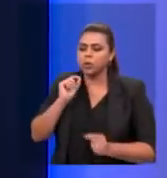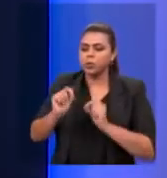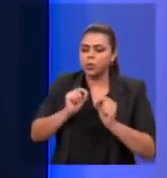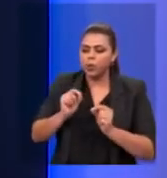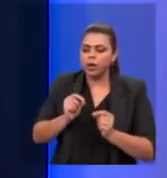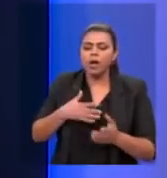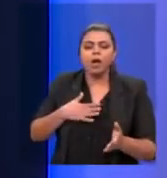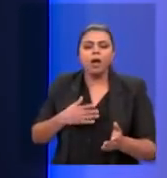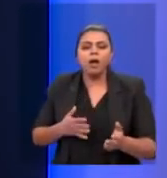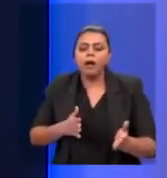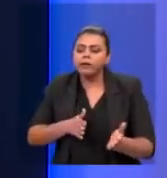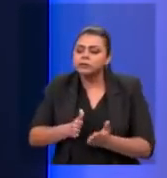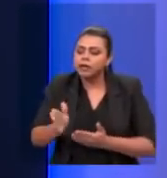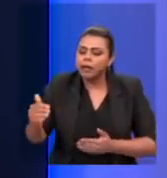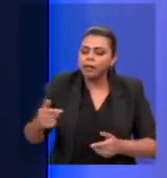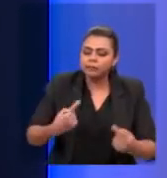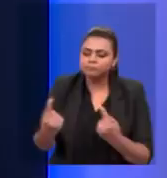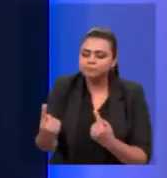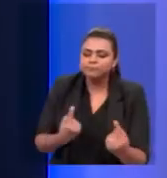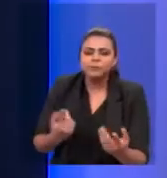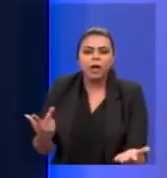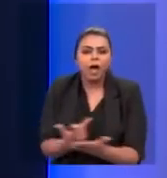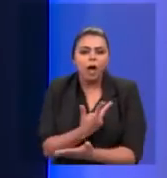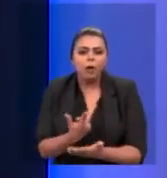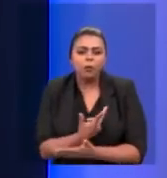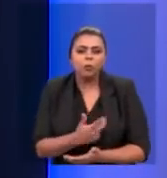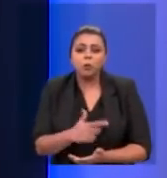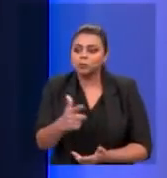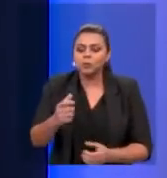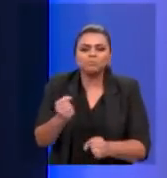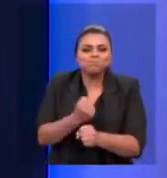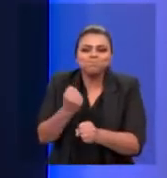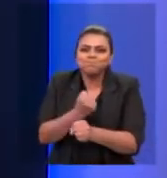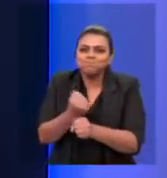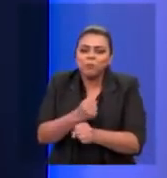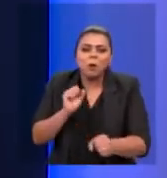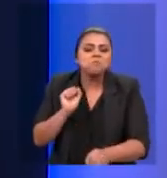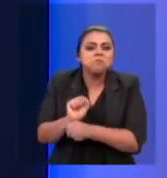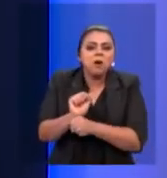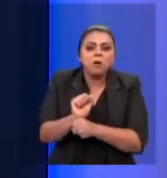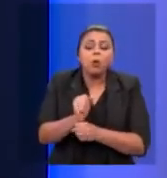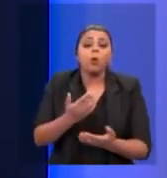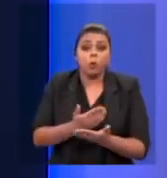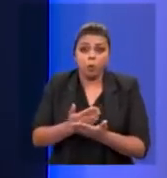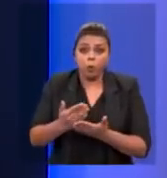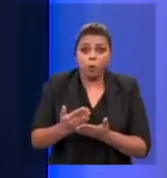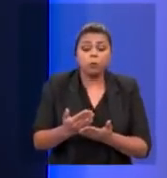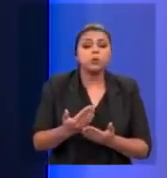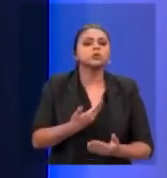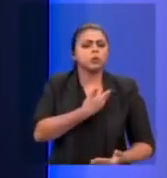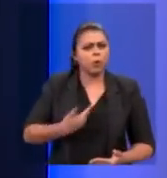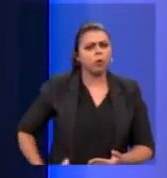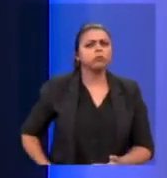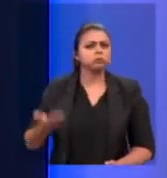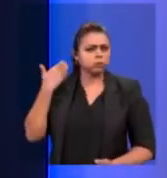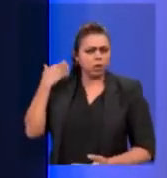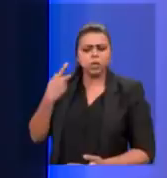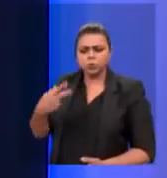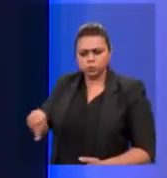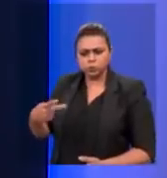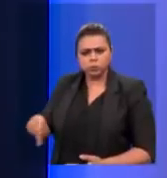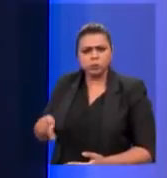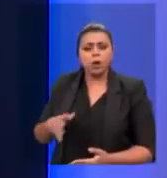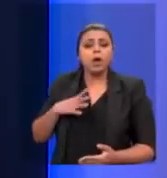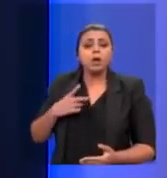da estrada algumas inclusive que não foram terminadas na iniciadas até mesmo na sua gestão e que